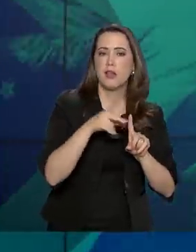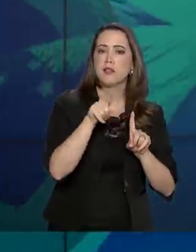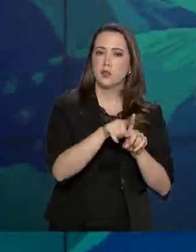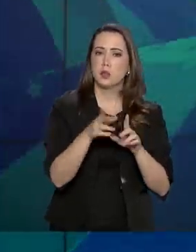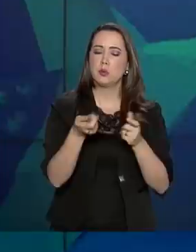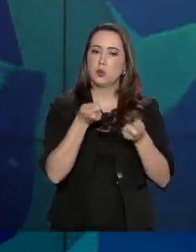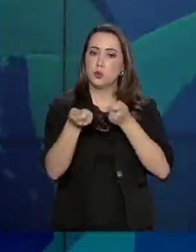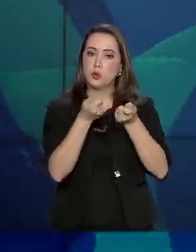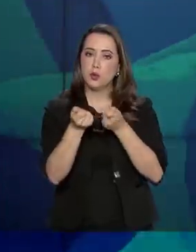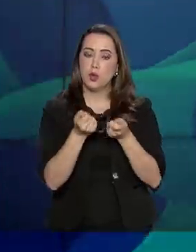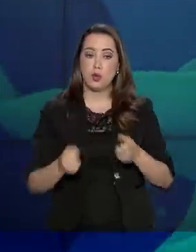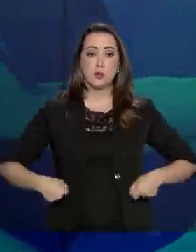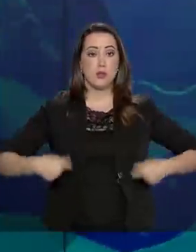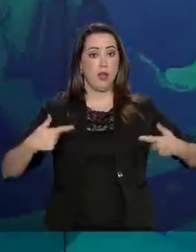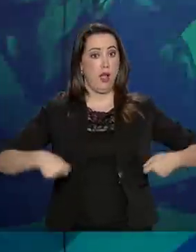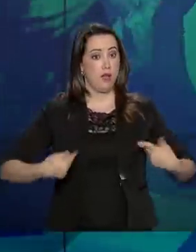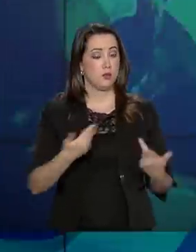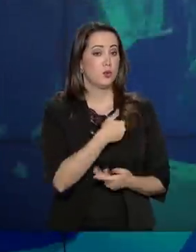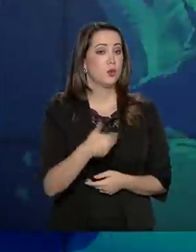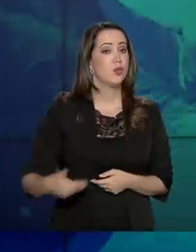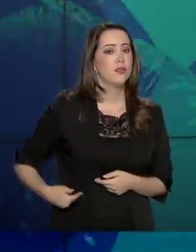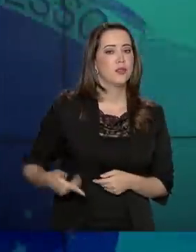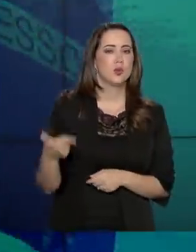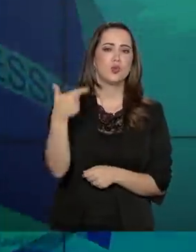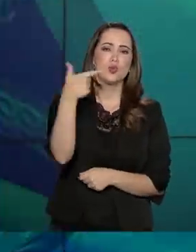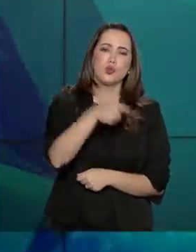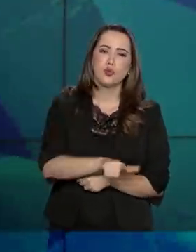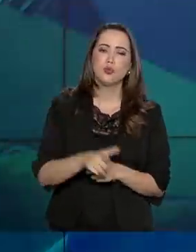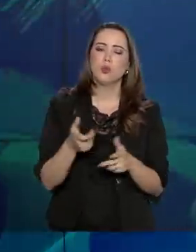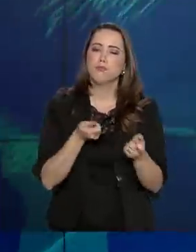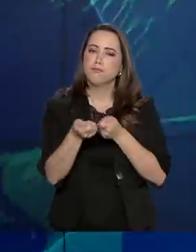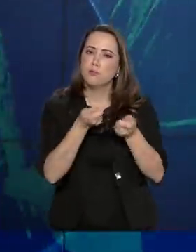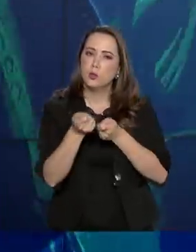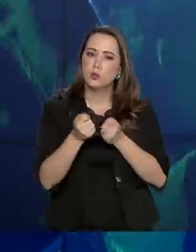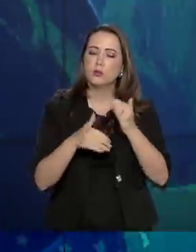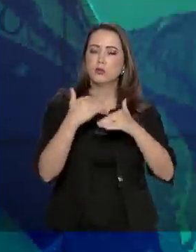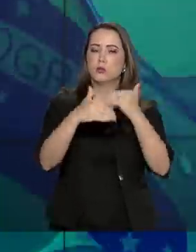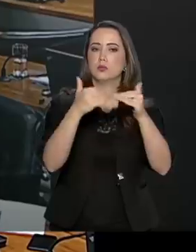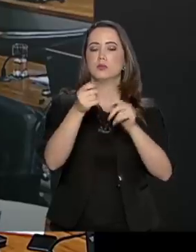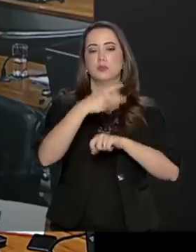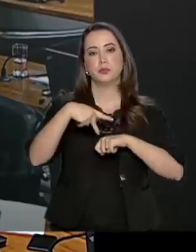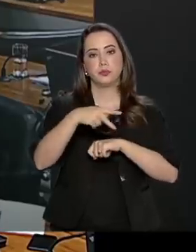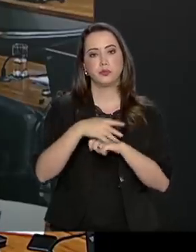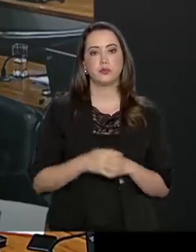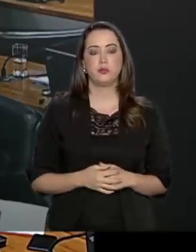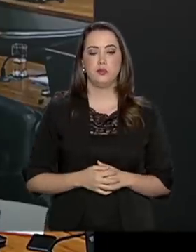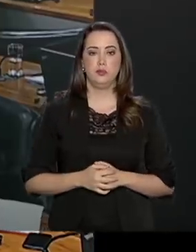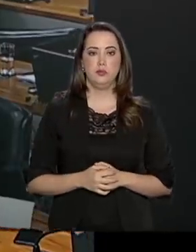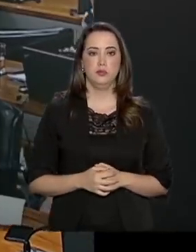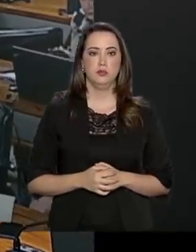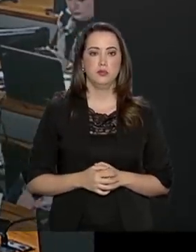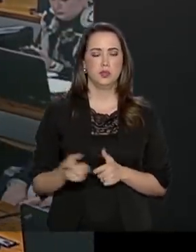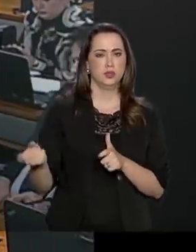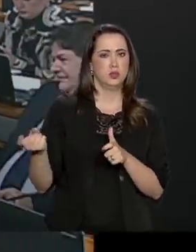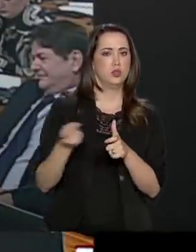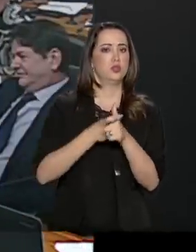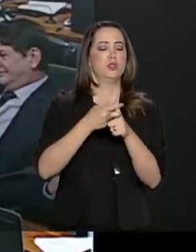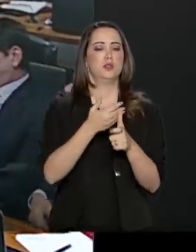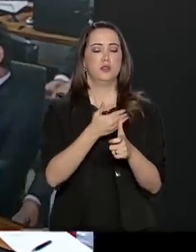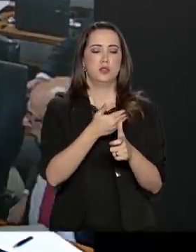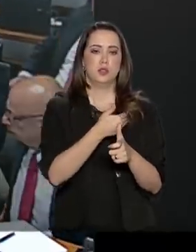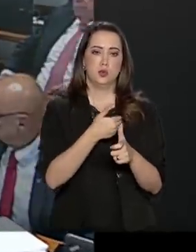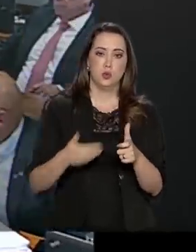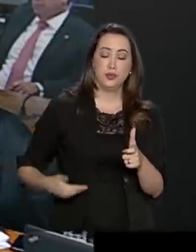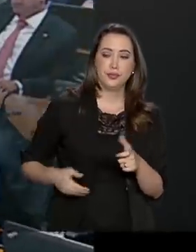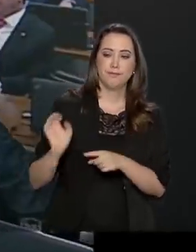equilibrar os gastos públicos, recuperar as contas e retomar o crescimento do país. A dívida pública dos